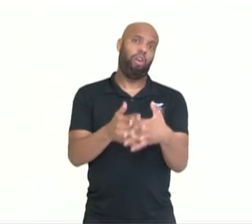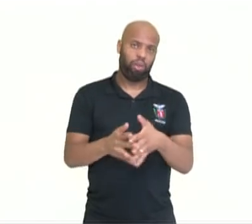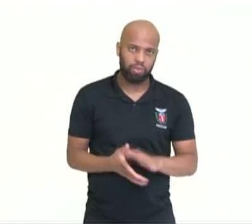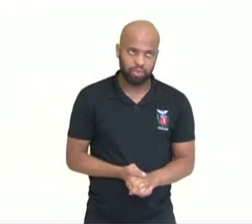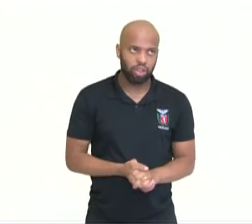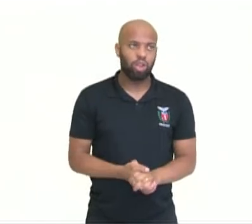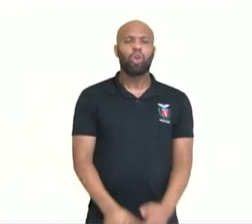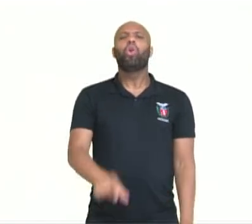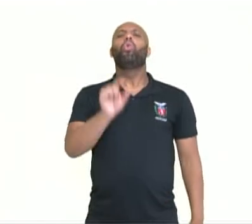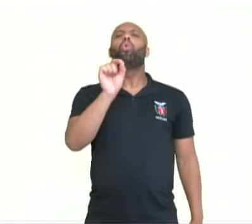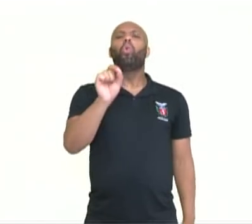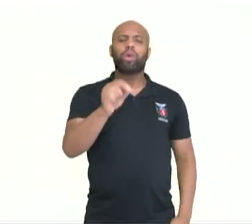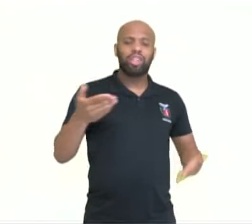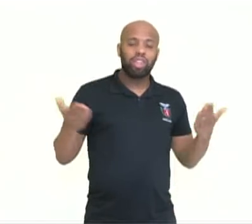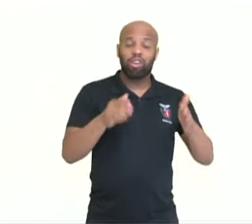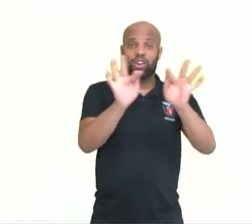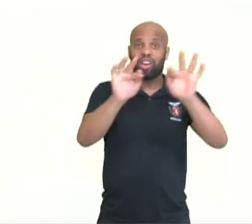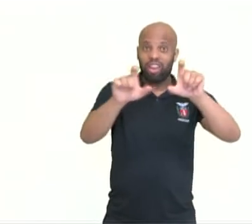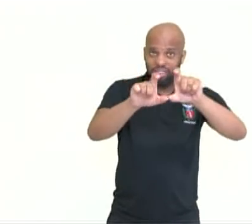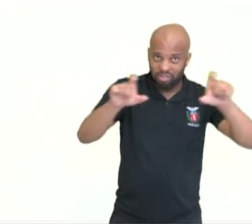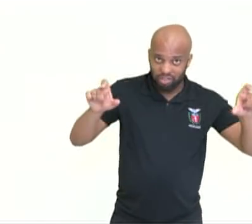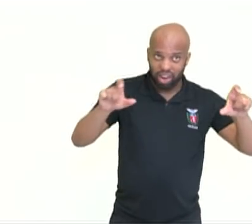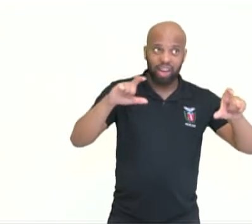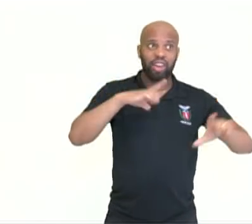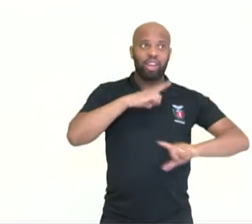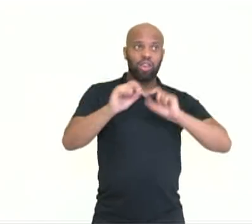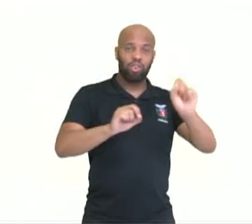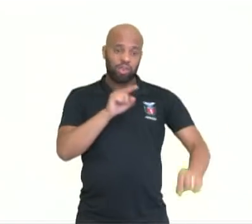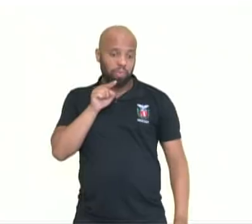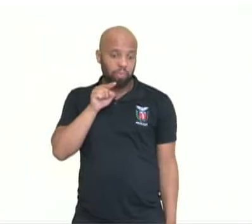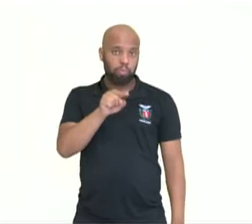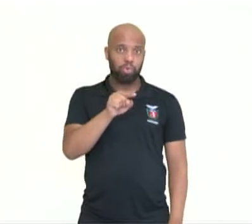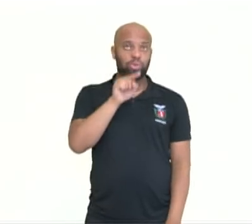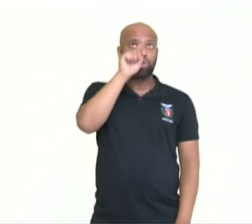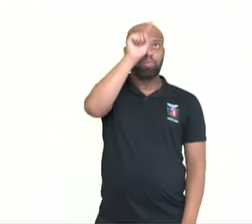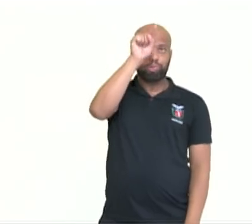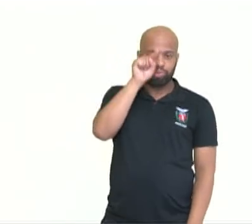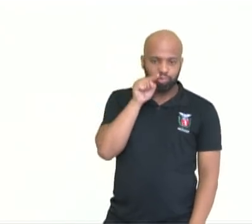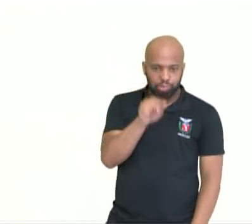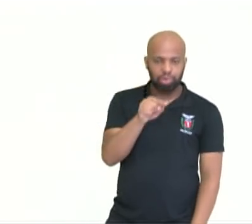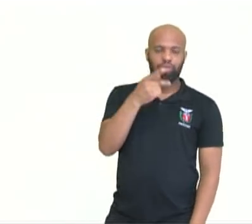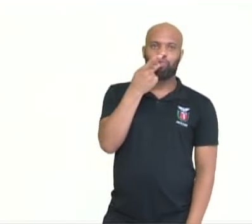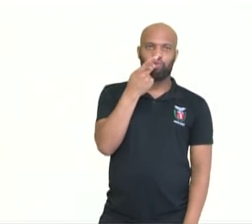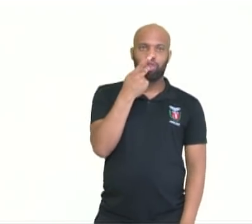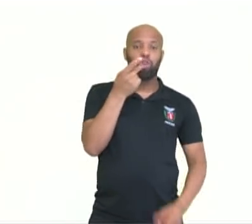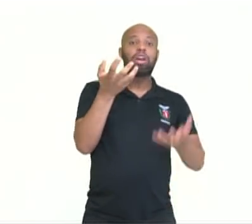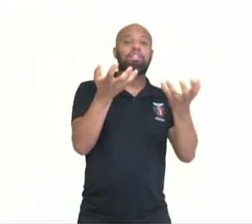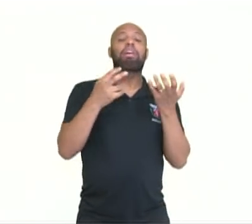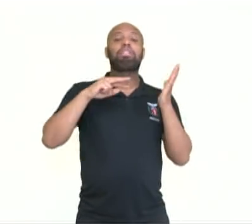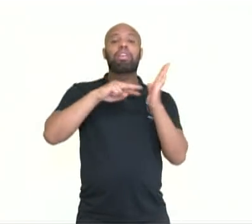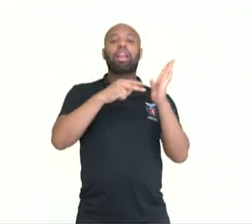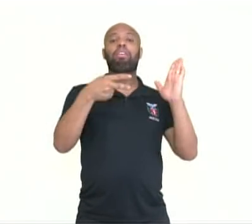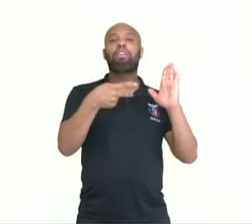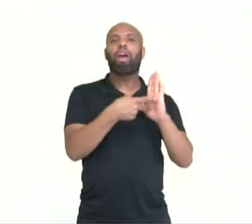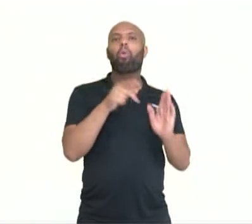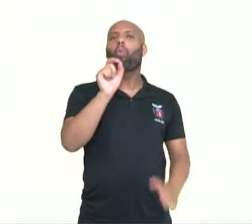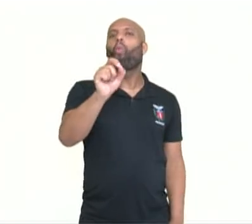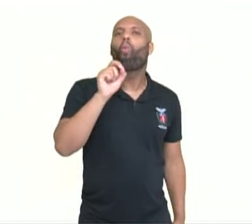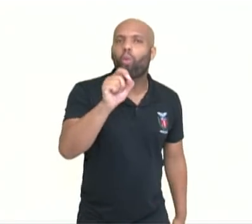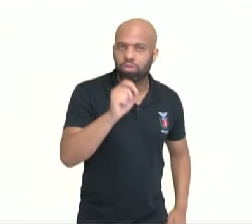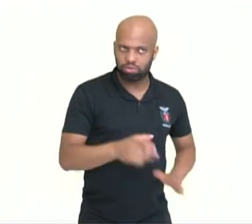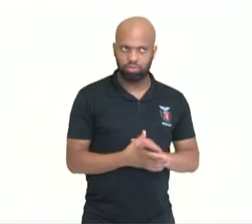que é essa afirmação dita pelo ponto de exclamação quer dizer? Veja